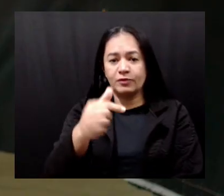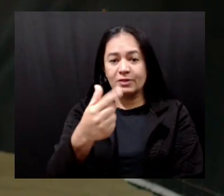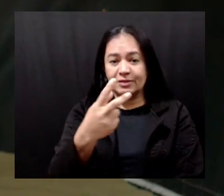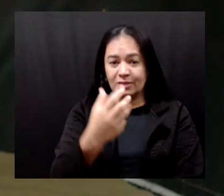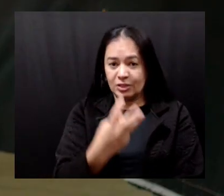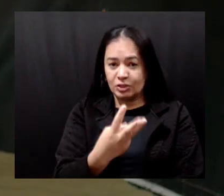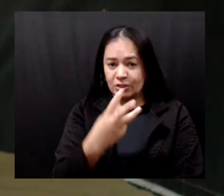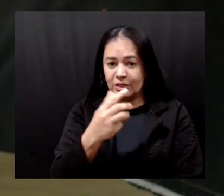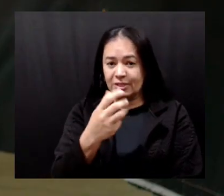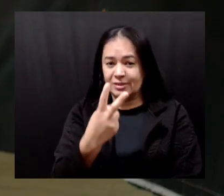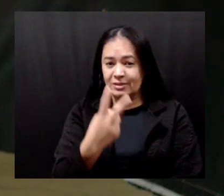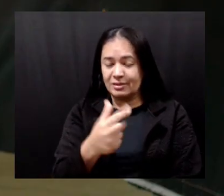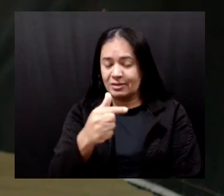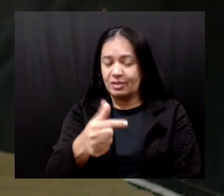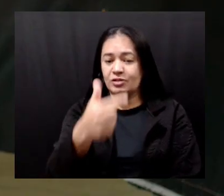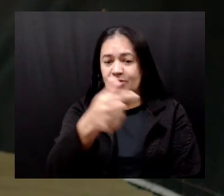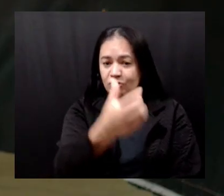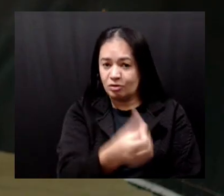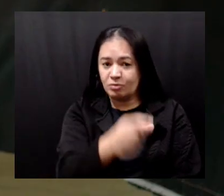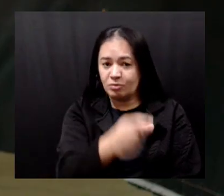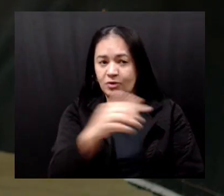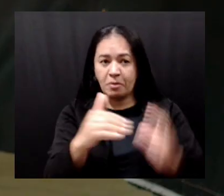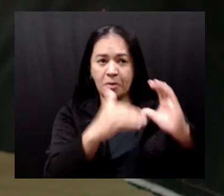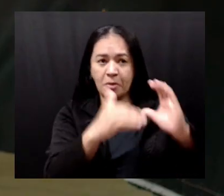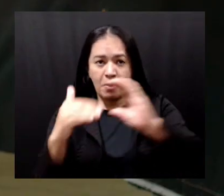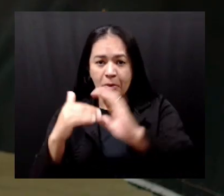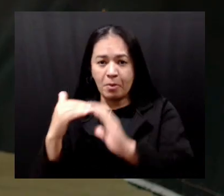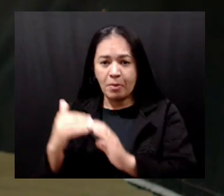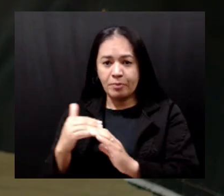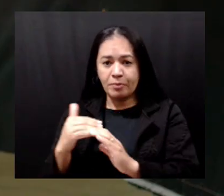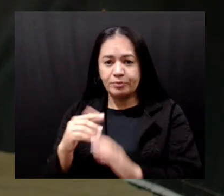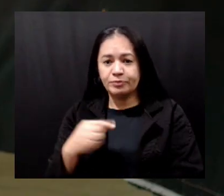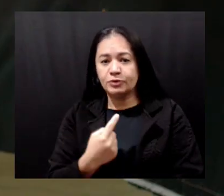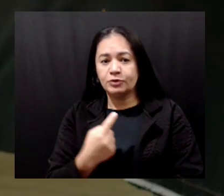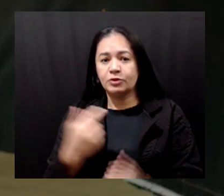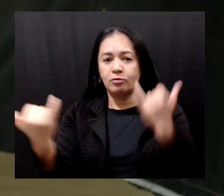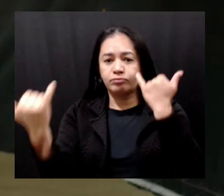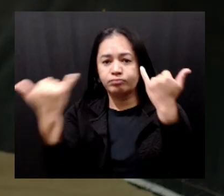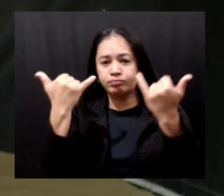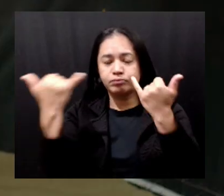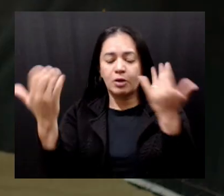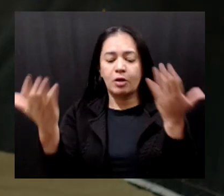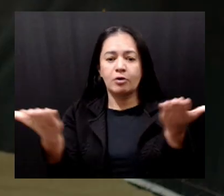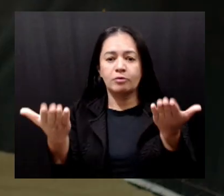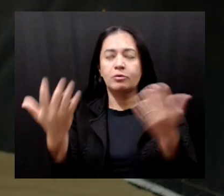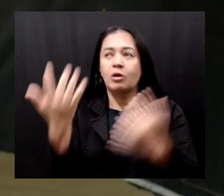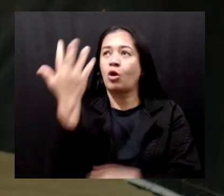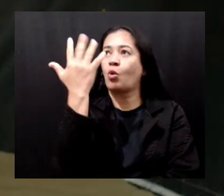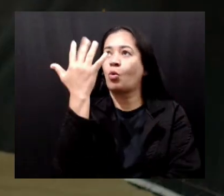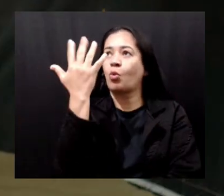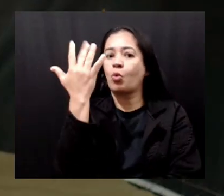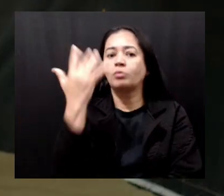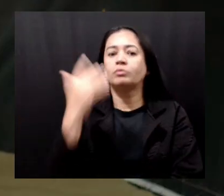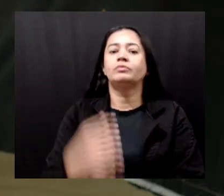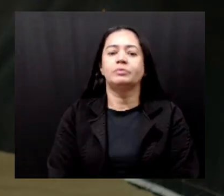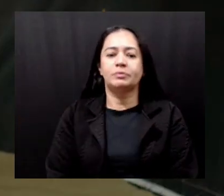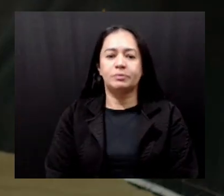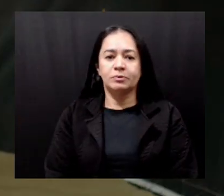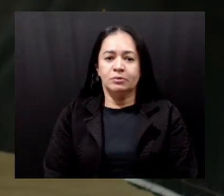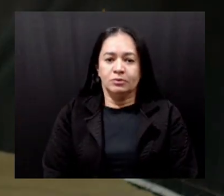19978293776. Enquanto você manda a sua mensagem, a gente atualiza para você previsão do tempo e também algumas